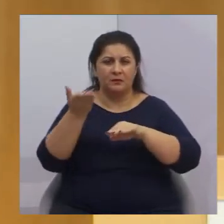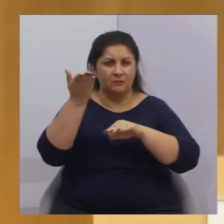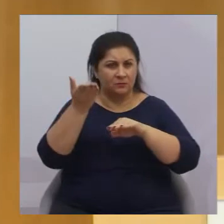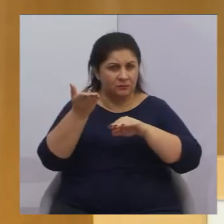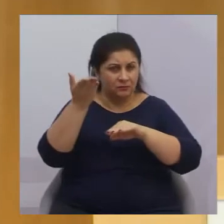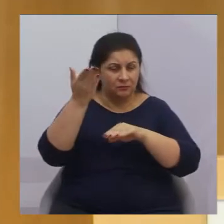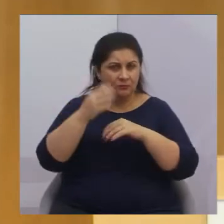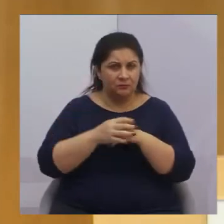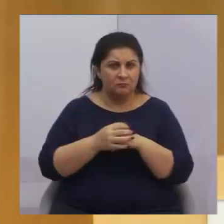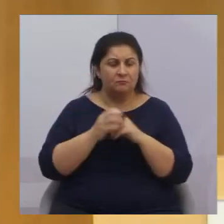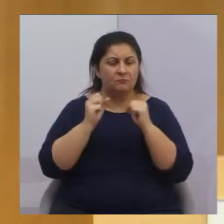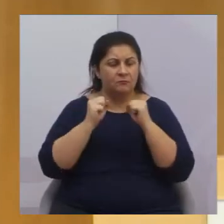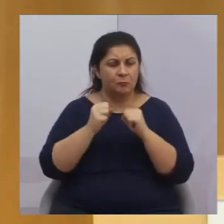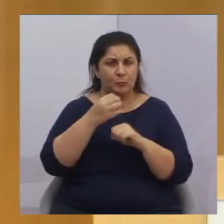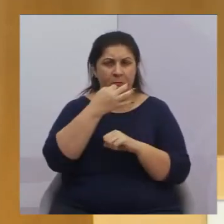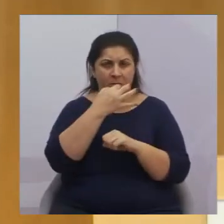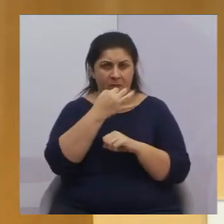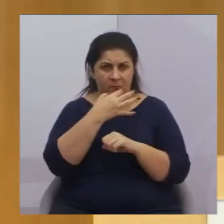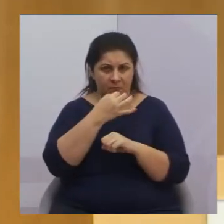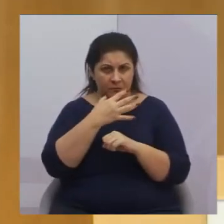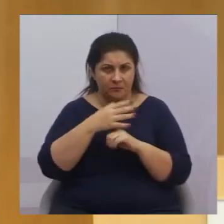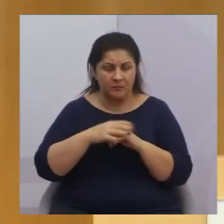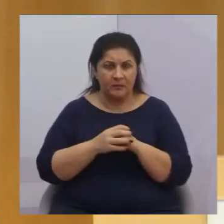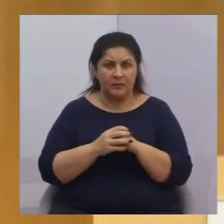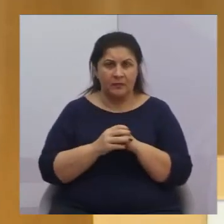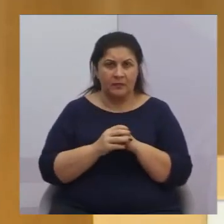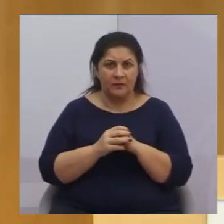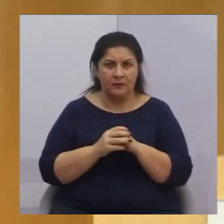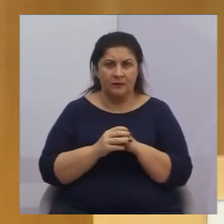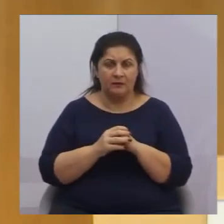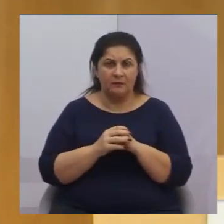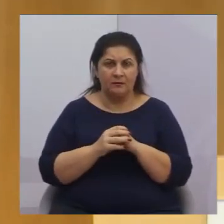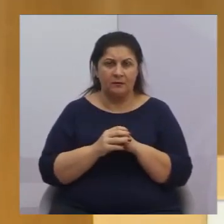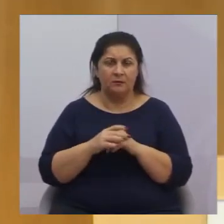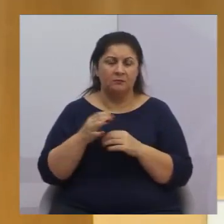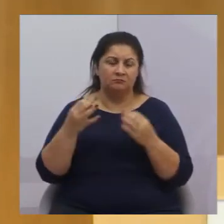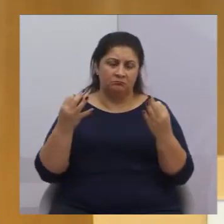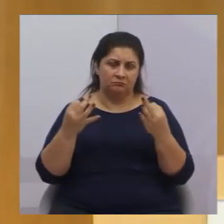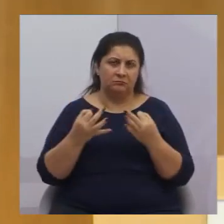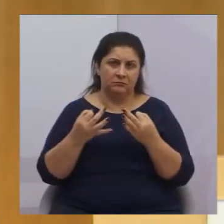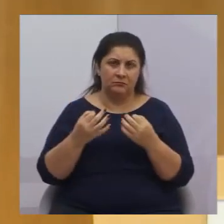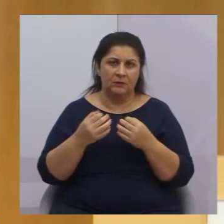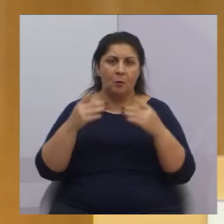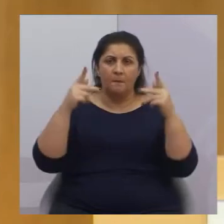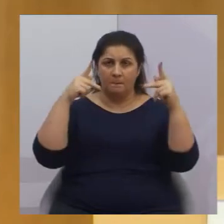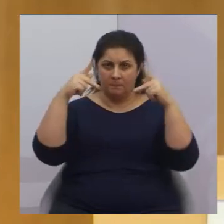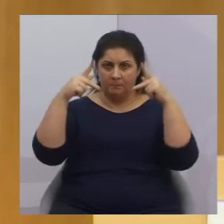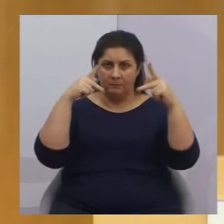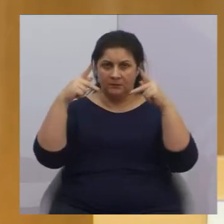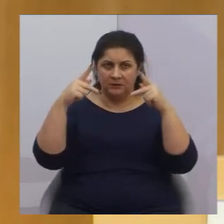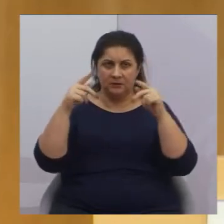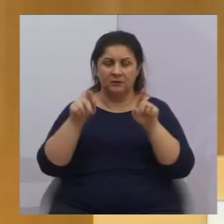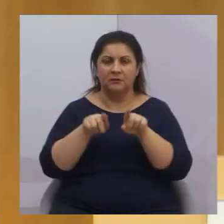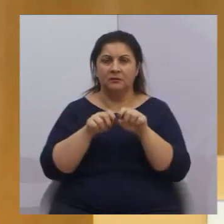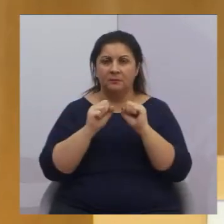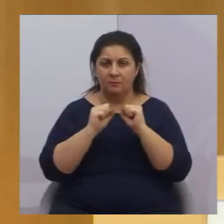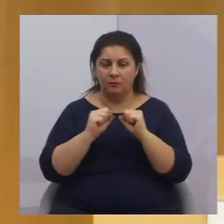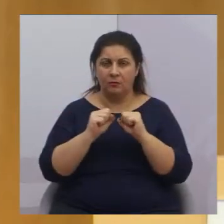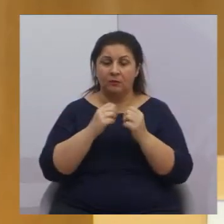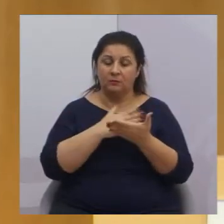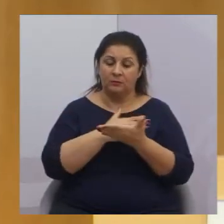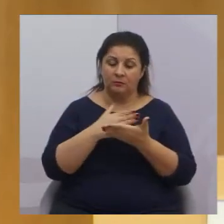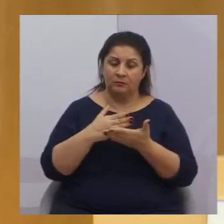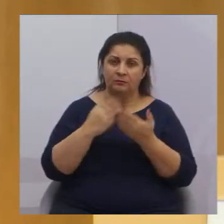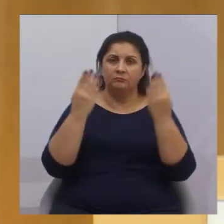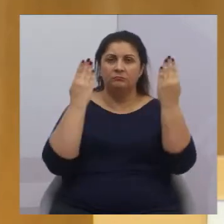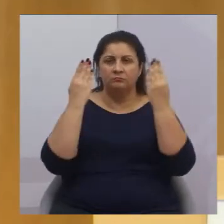nível medicamentoso, indicado a um psiquiatra com certeza e psicólogo inicialmente. Né?